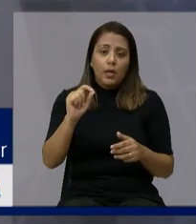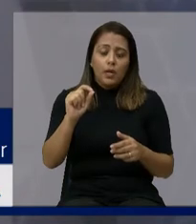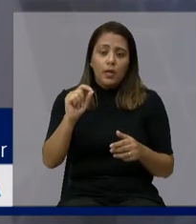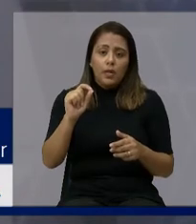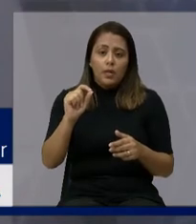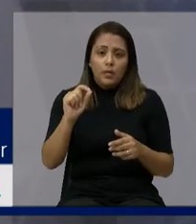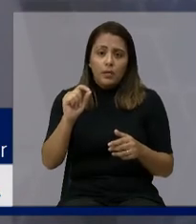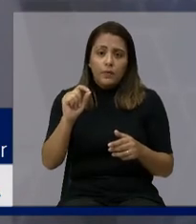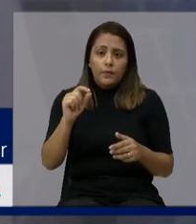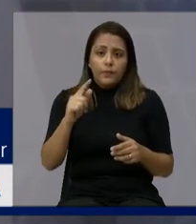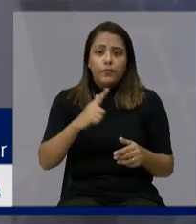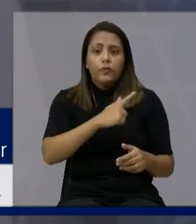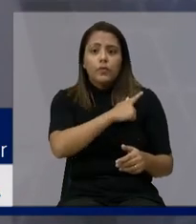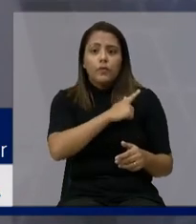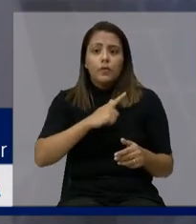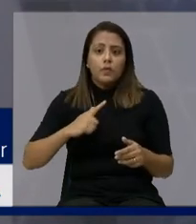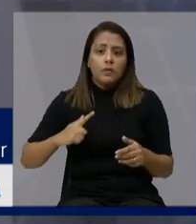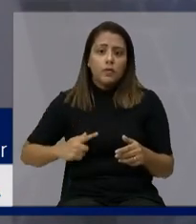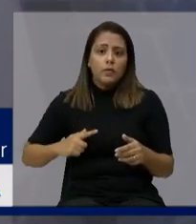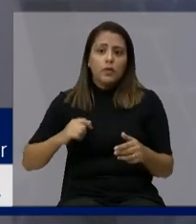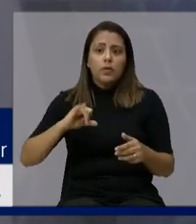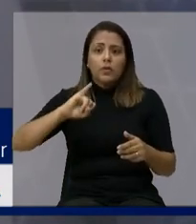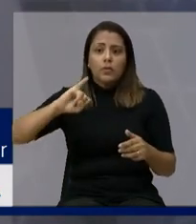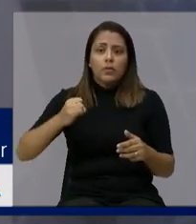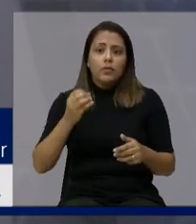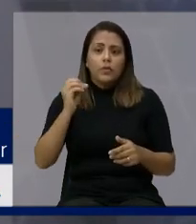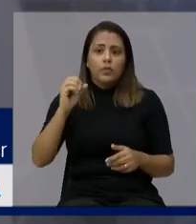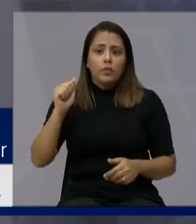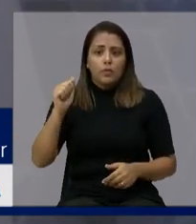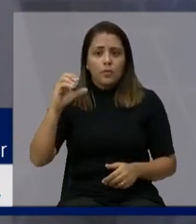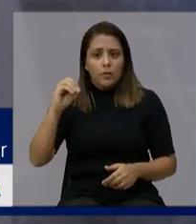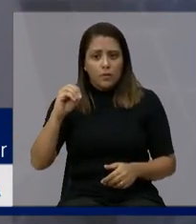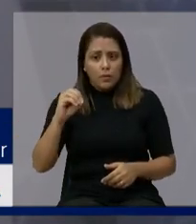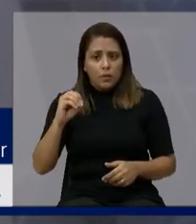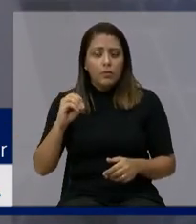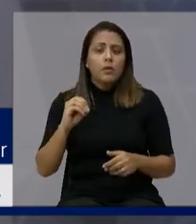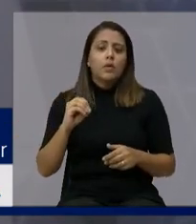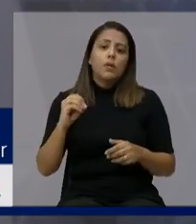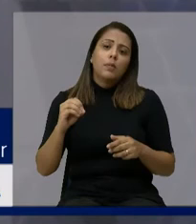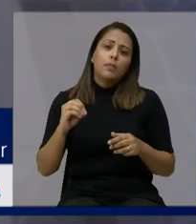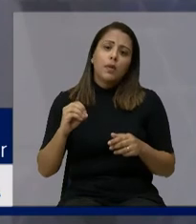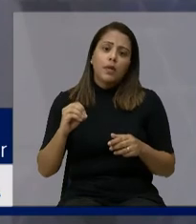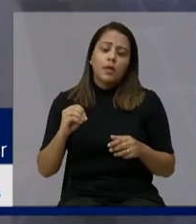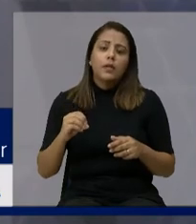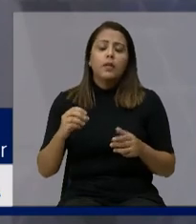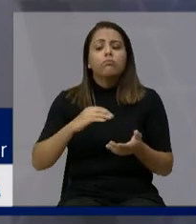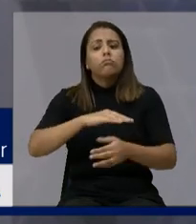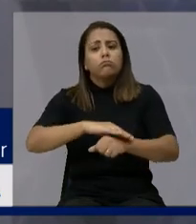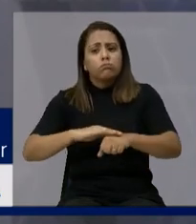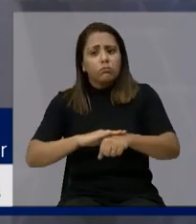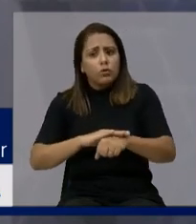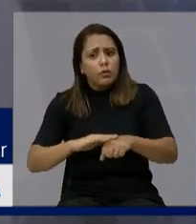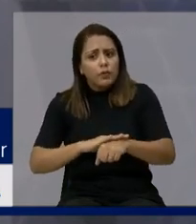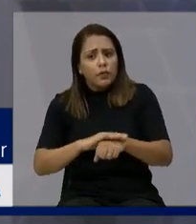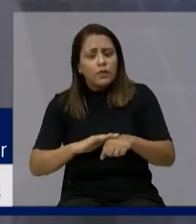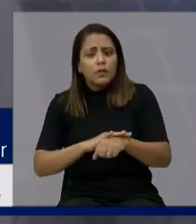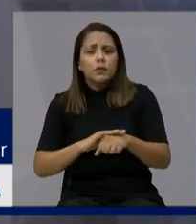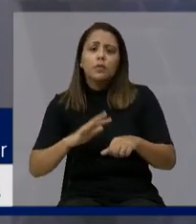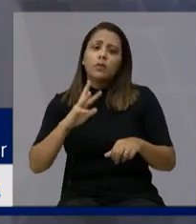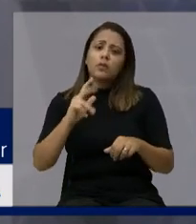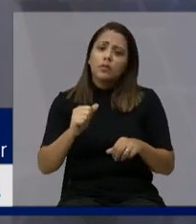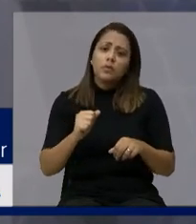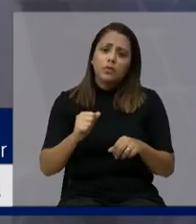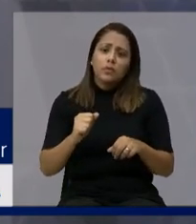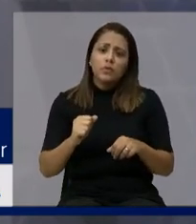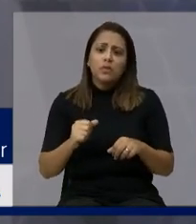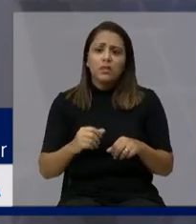ao governador João Dória para que ele abra um canal de negociação com a categoria que sofre com o